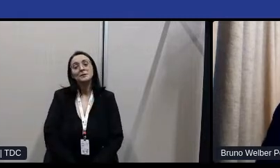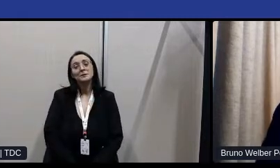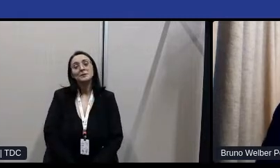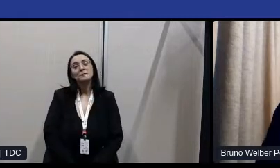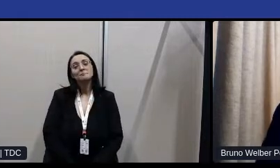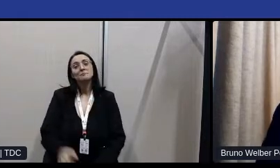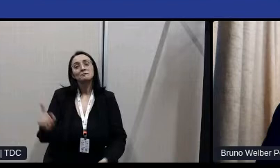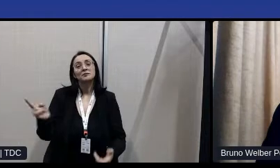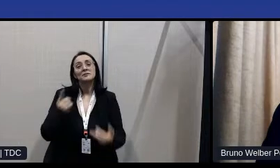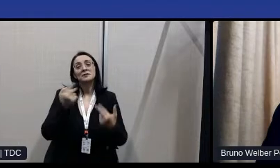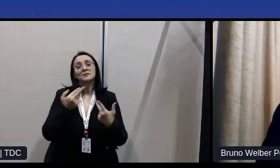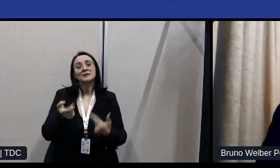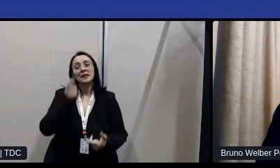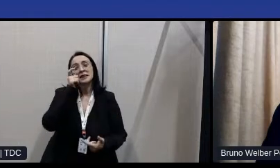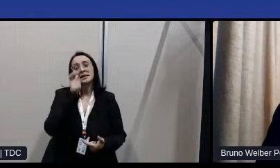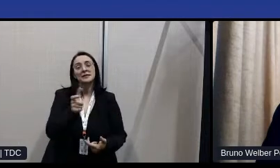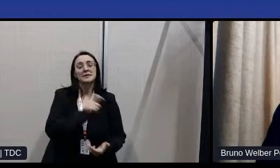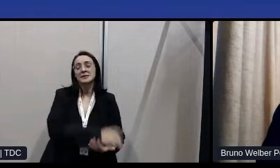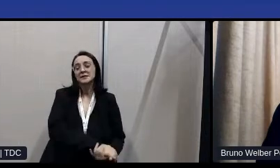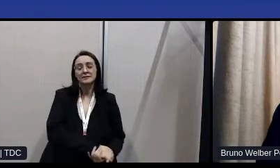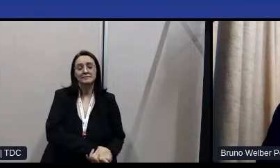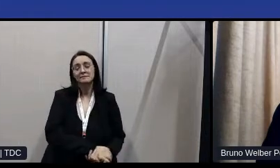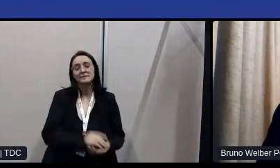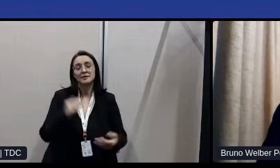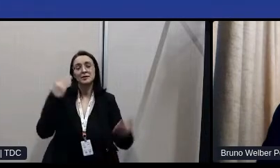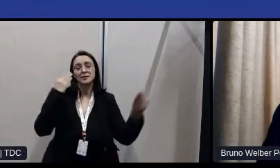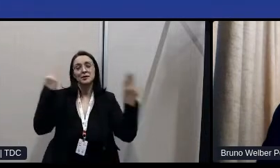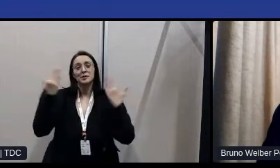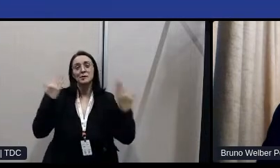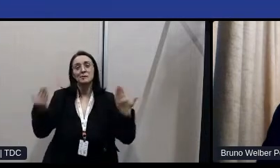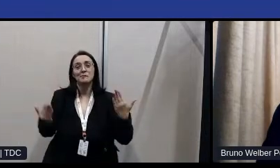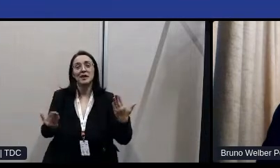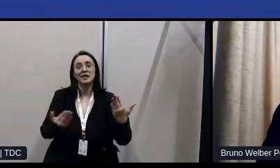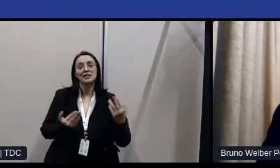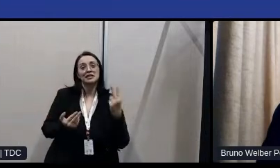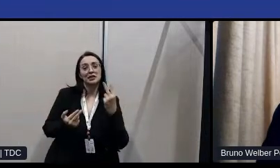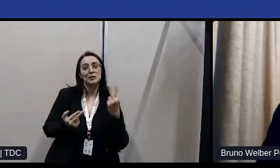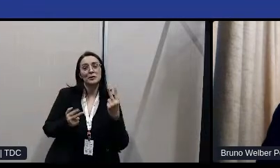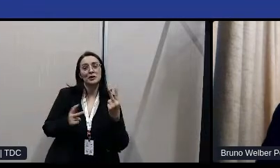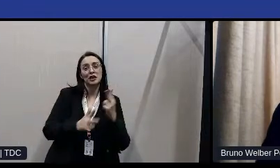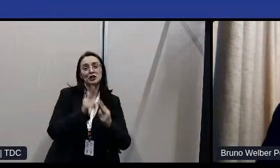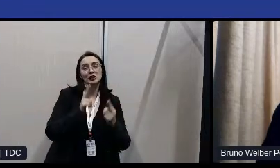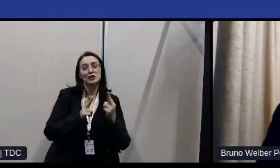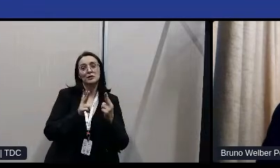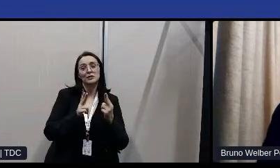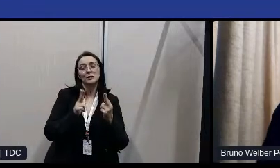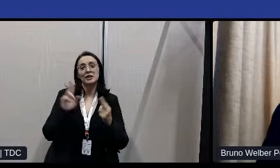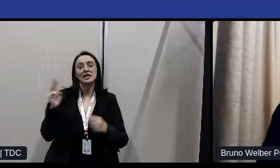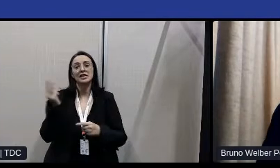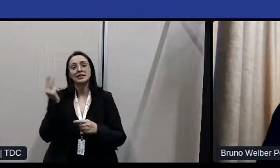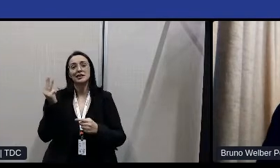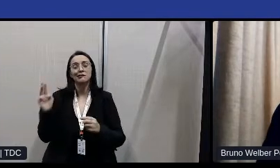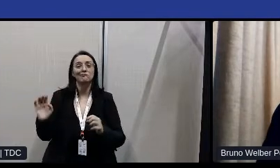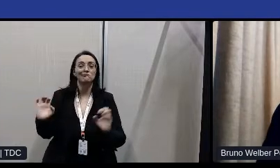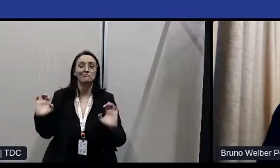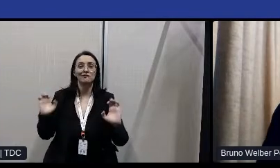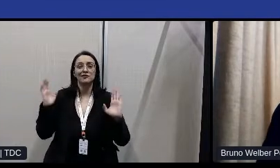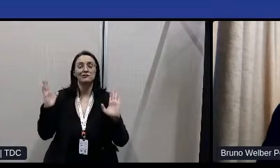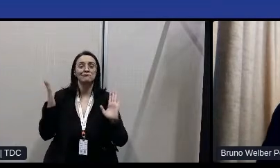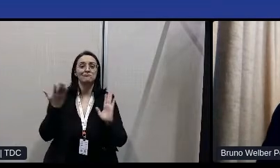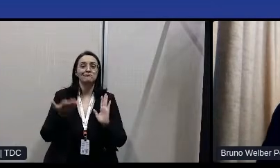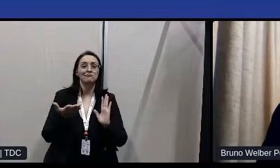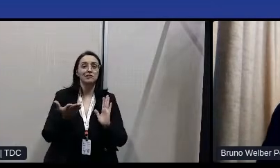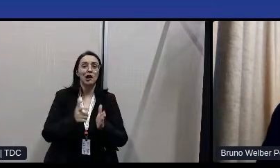Primeiro ponto interessante, comparando a segunda edição com a terceira edição, nós tivemos um aumento de pessoas, de